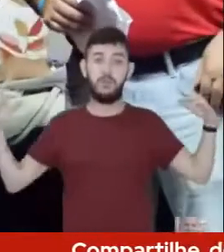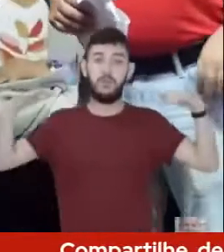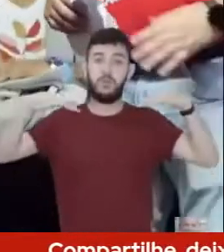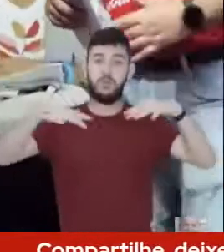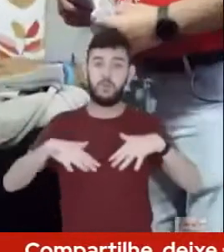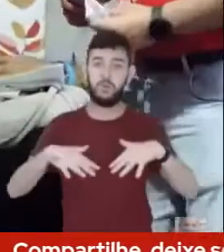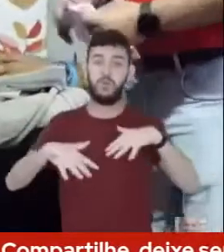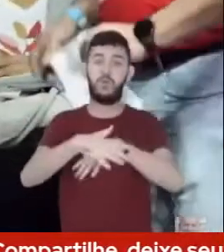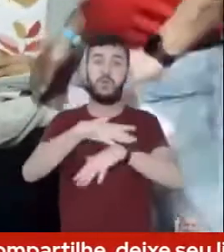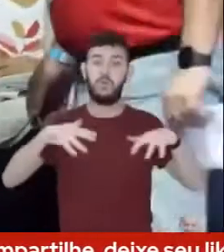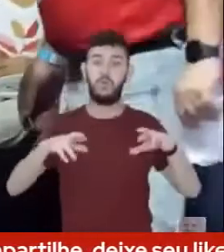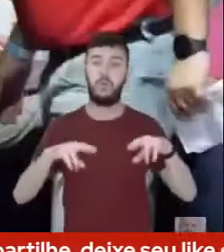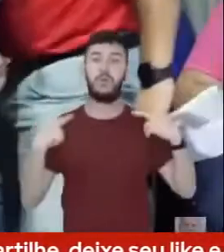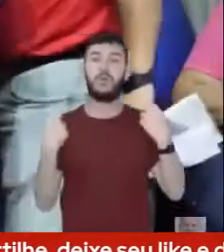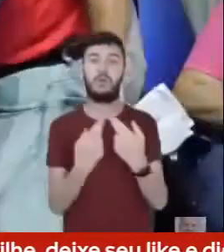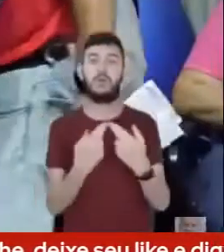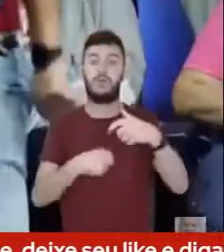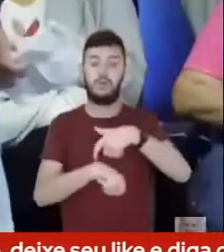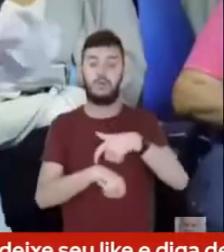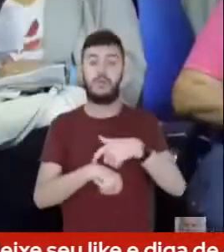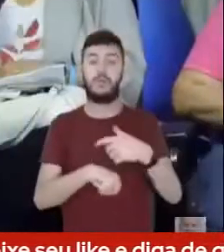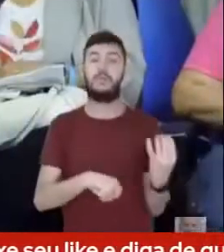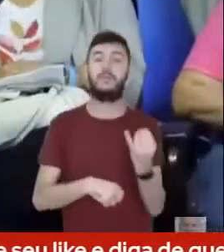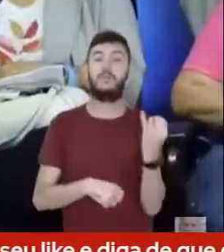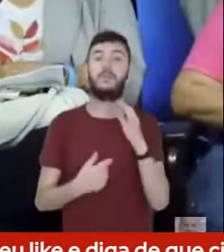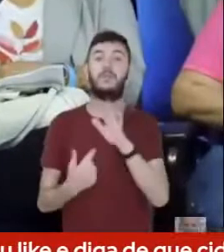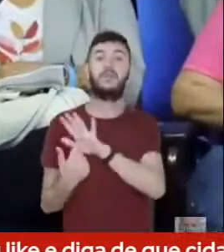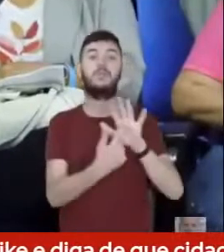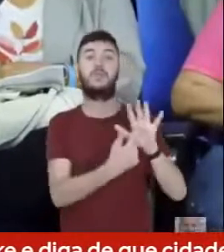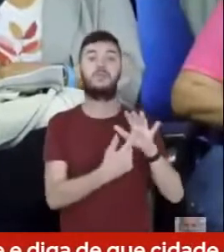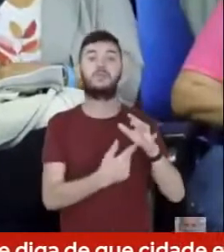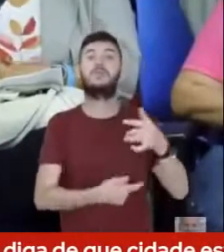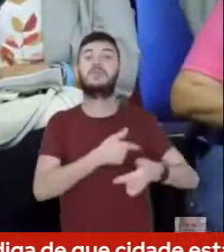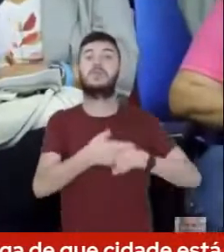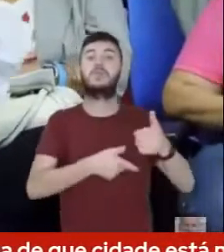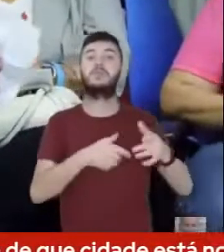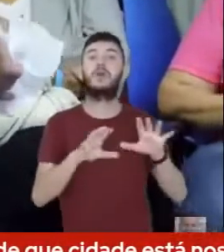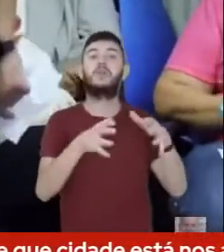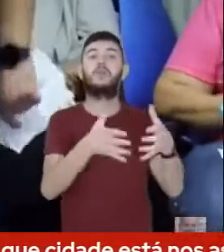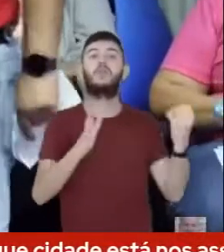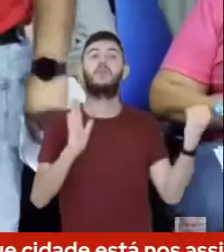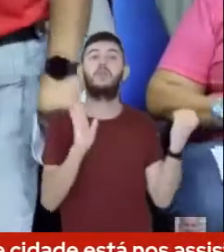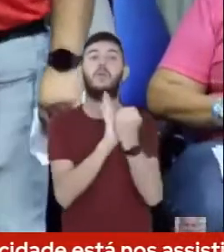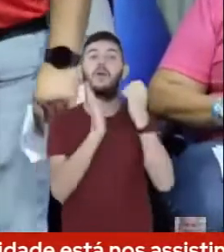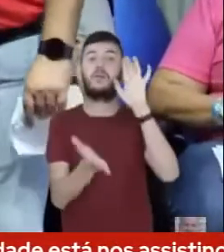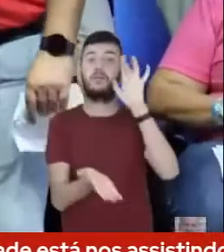marca da classe trabalhadora. Nós, petroleiros,